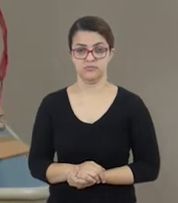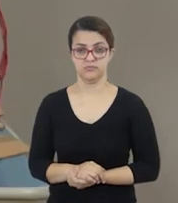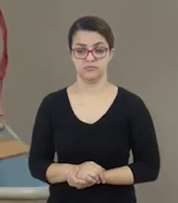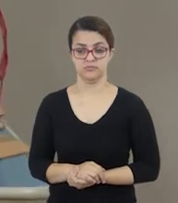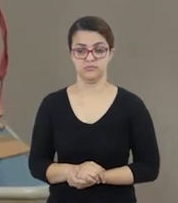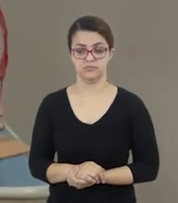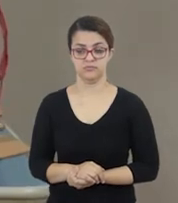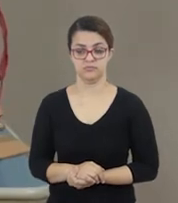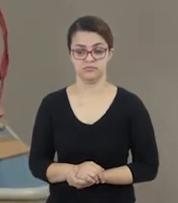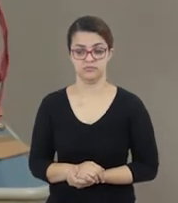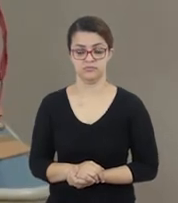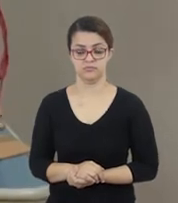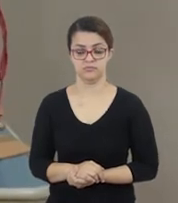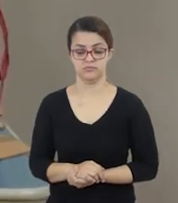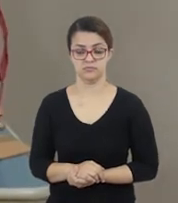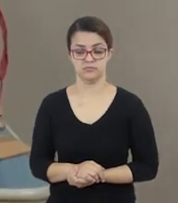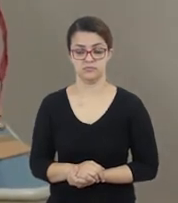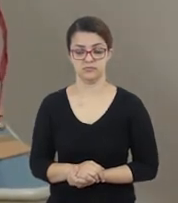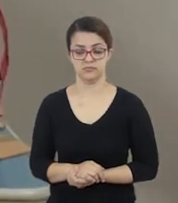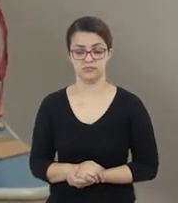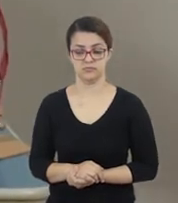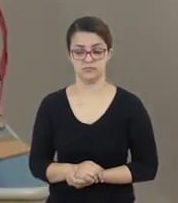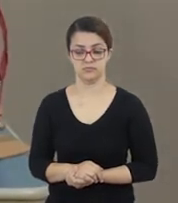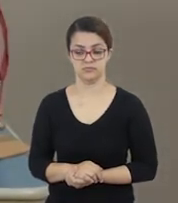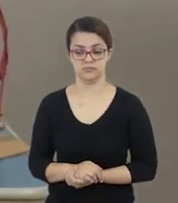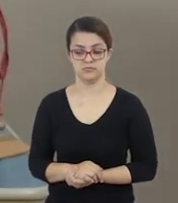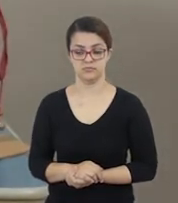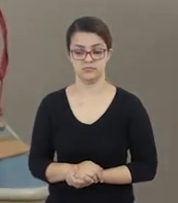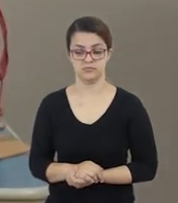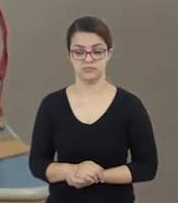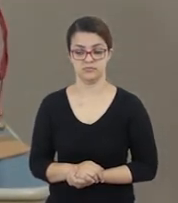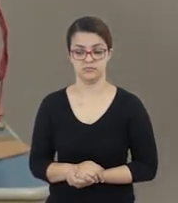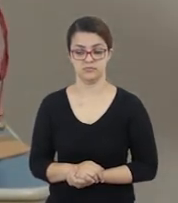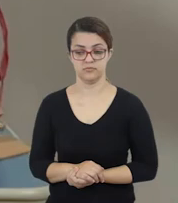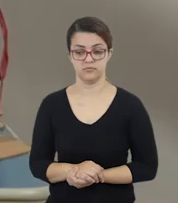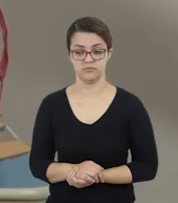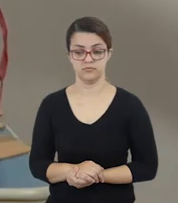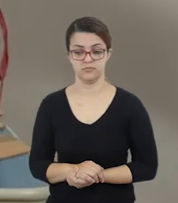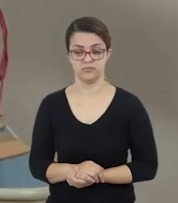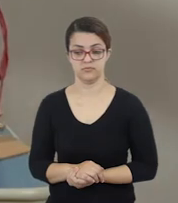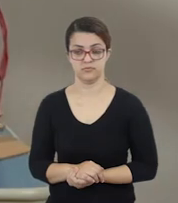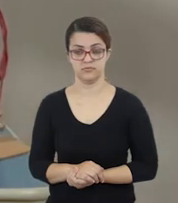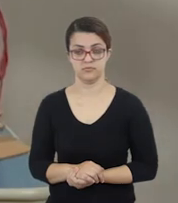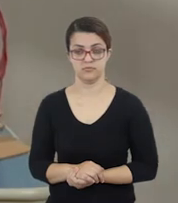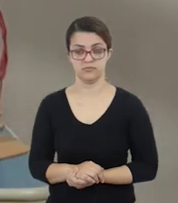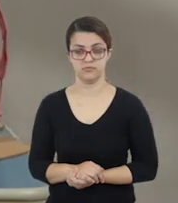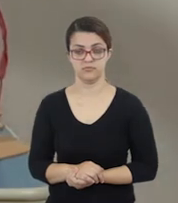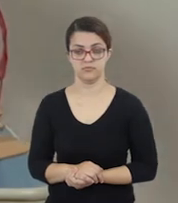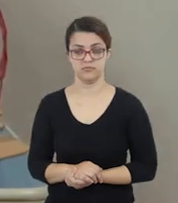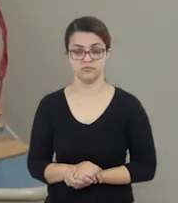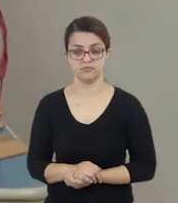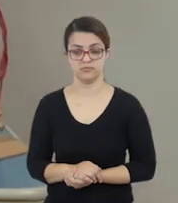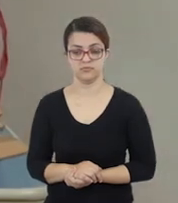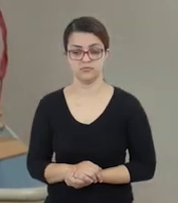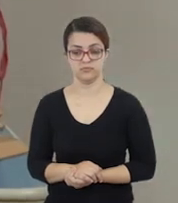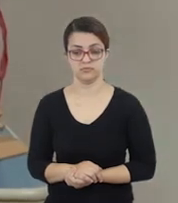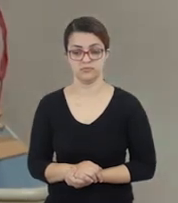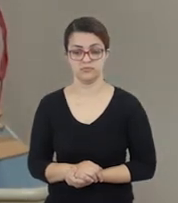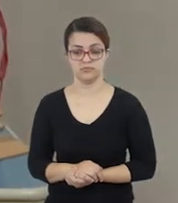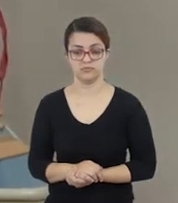Vamos colar aqui. E aqui nós vamos colar a carinha dele. Olha que bonitinha que ele vai